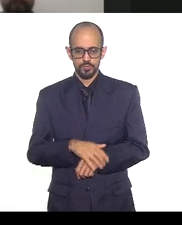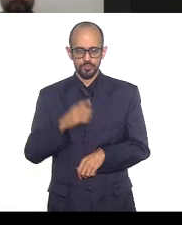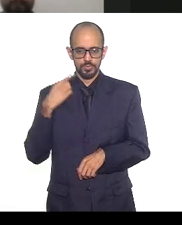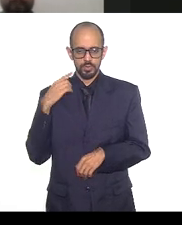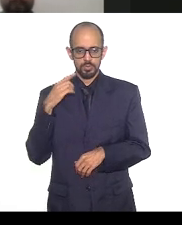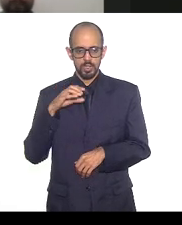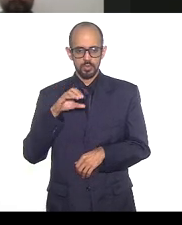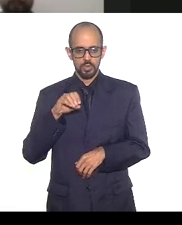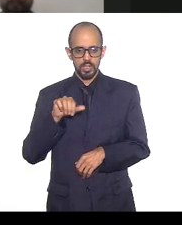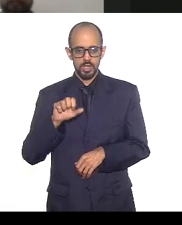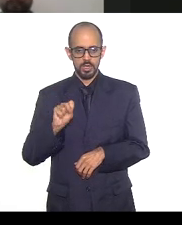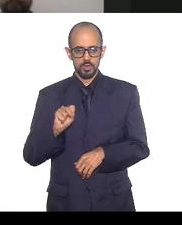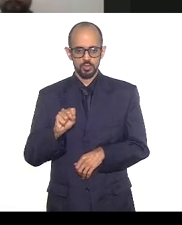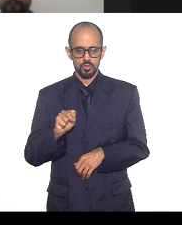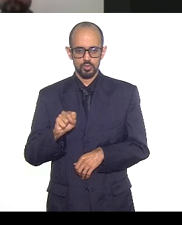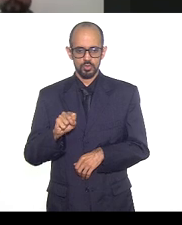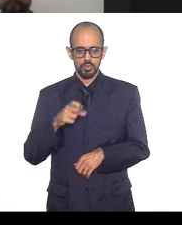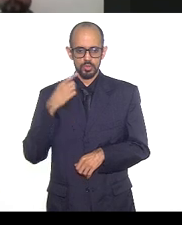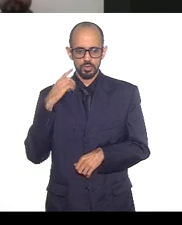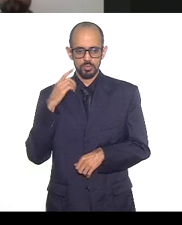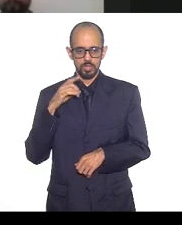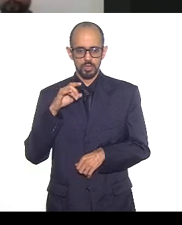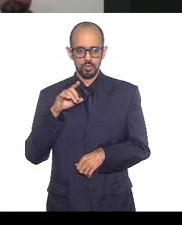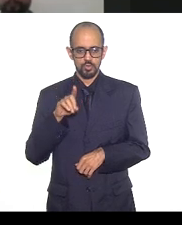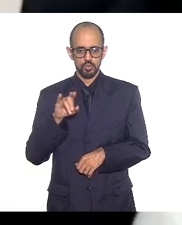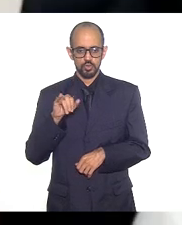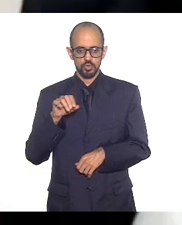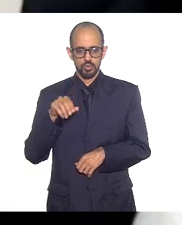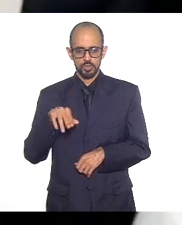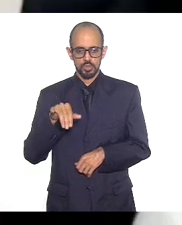Deputado delegado Carlos Augusto. Deputado Dionísio Lins.